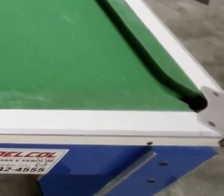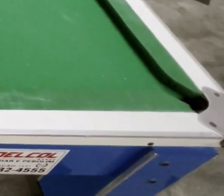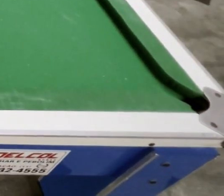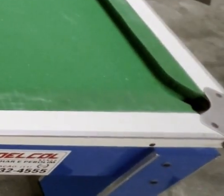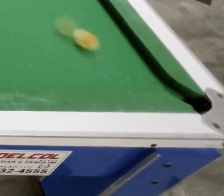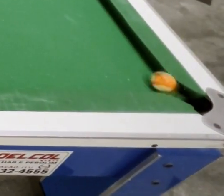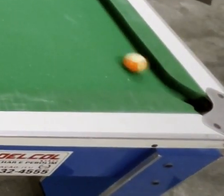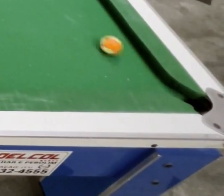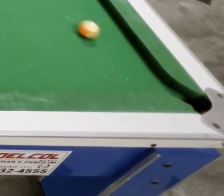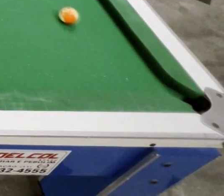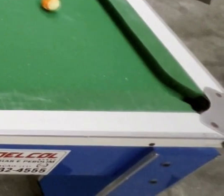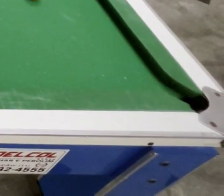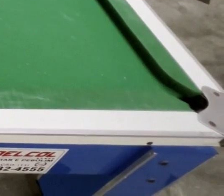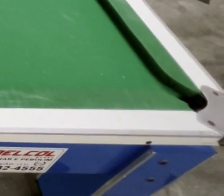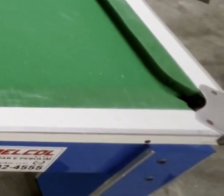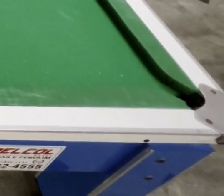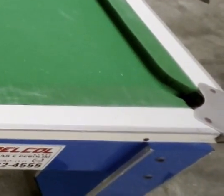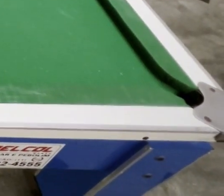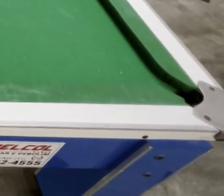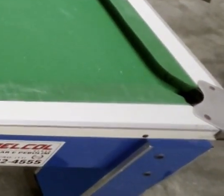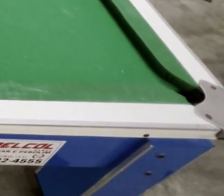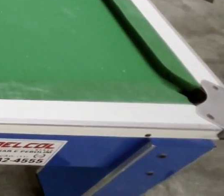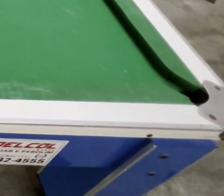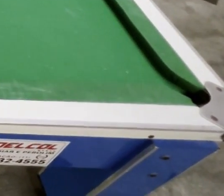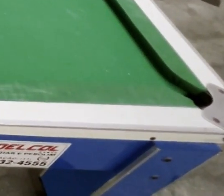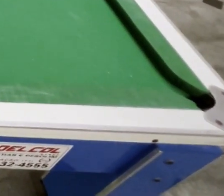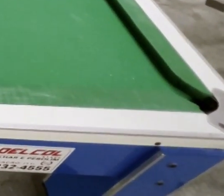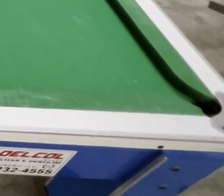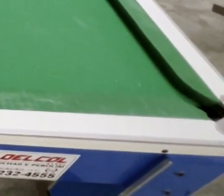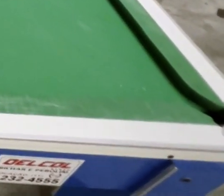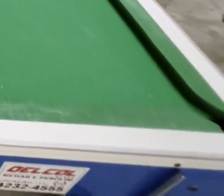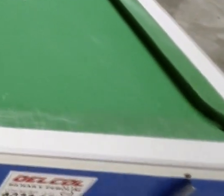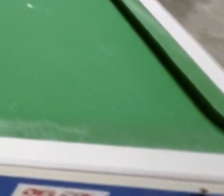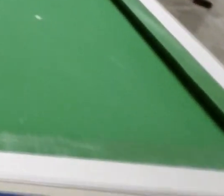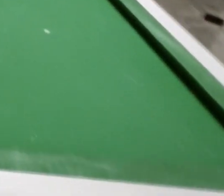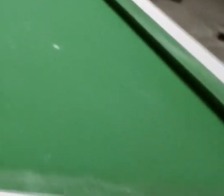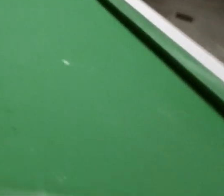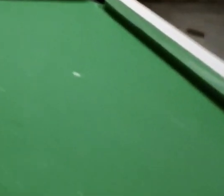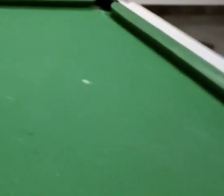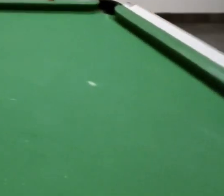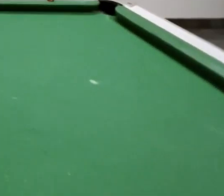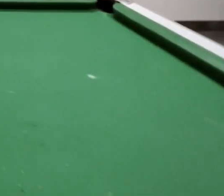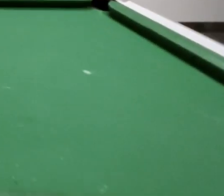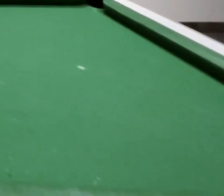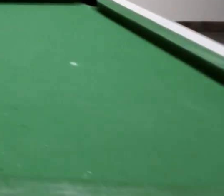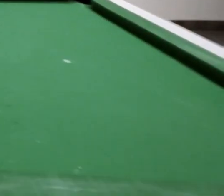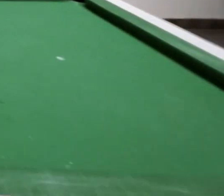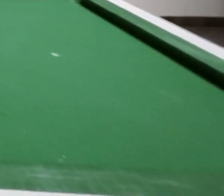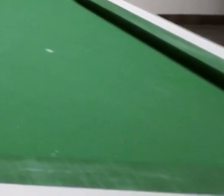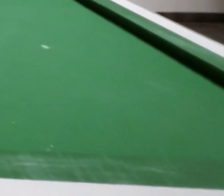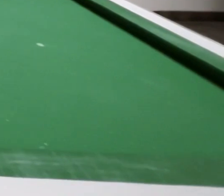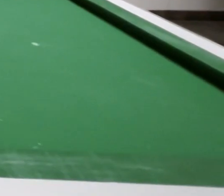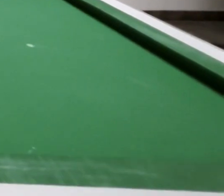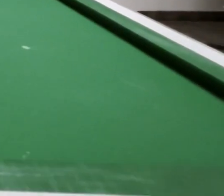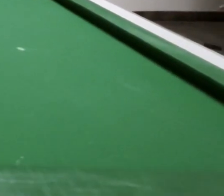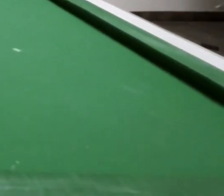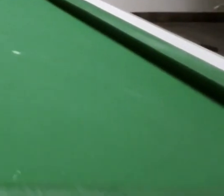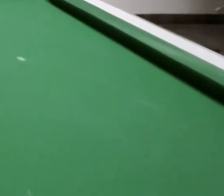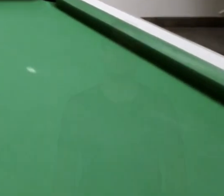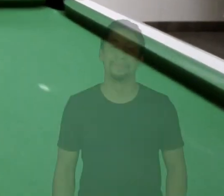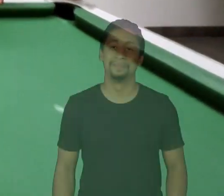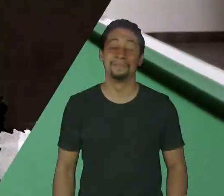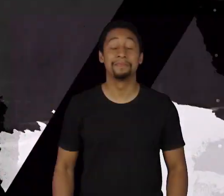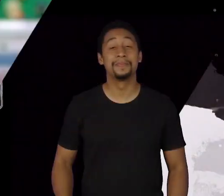por Deus. Acreditou no talento das suas origens, jamais esqueceu. Virou febre na net, quem não conhecia. Mais